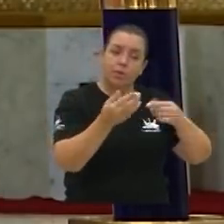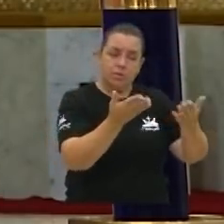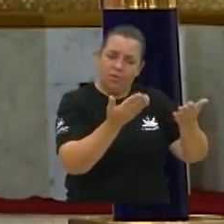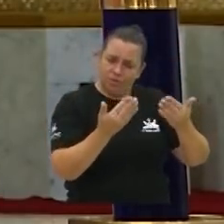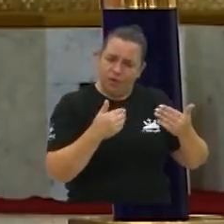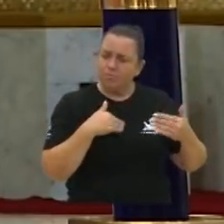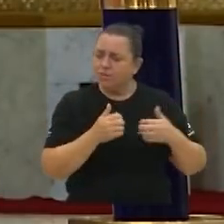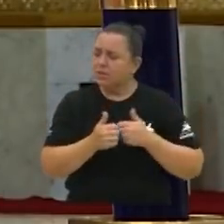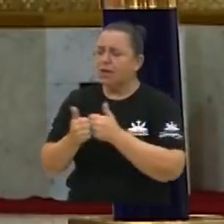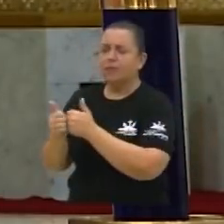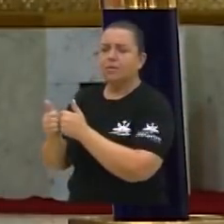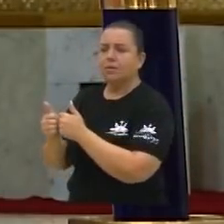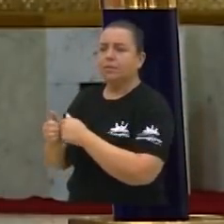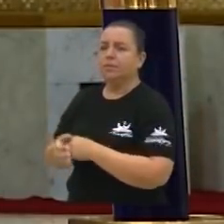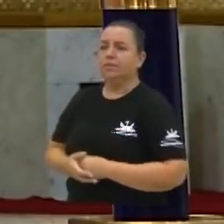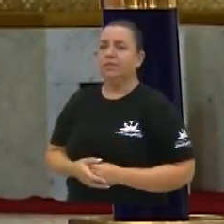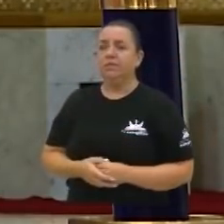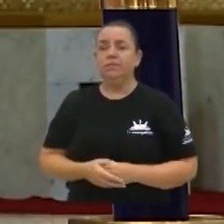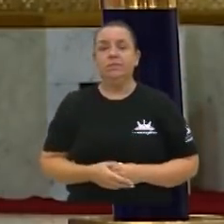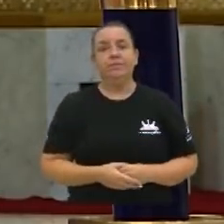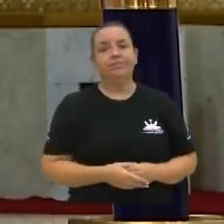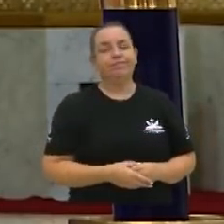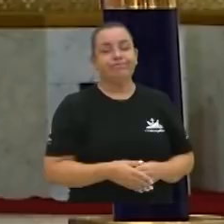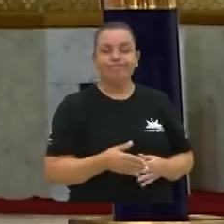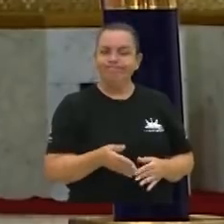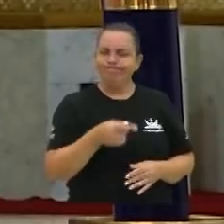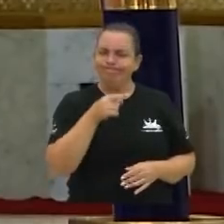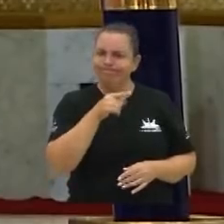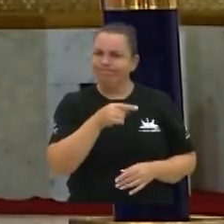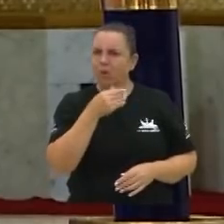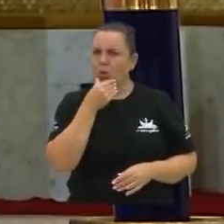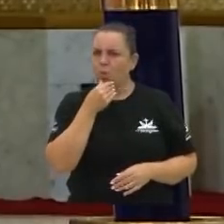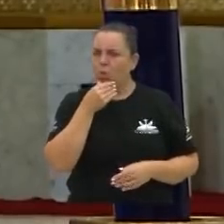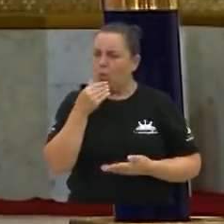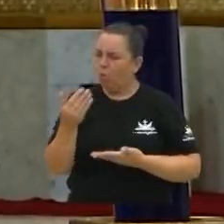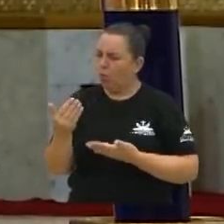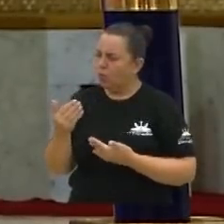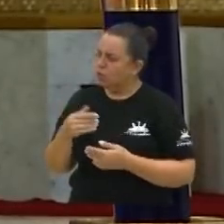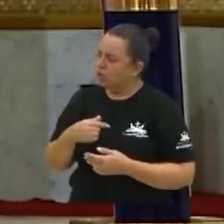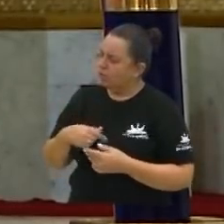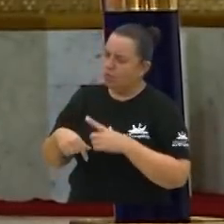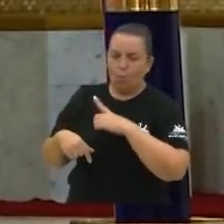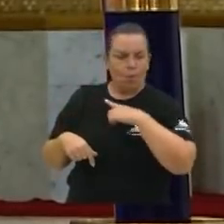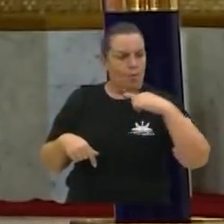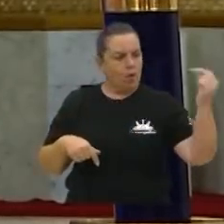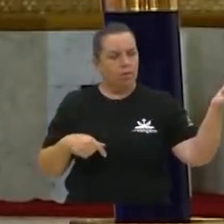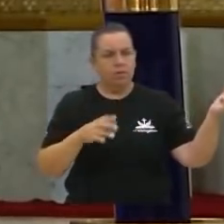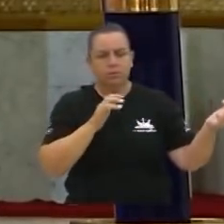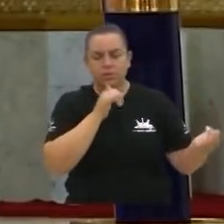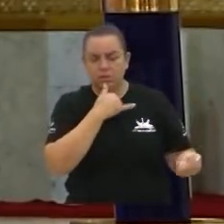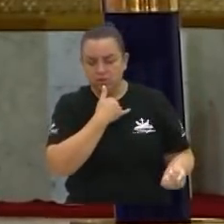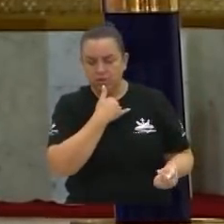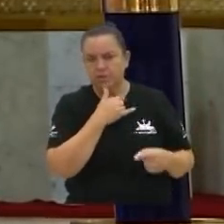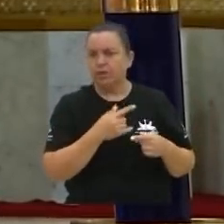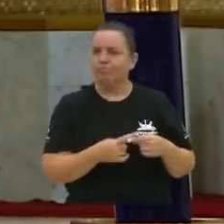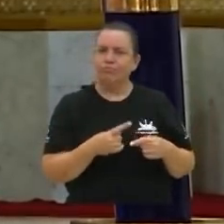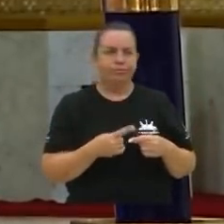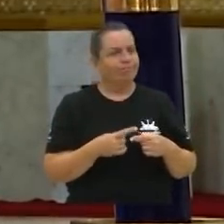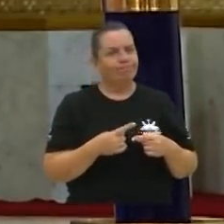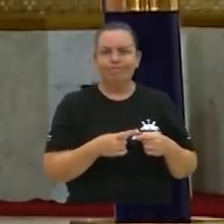e segue-me quando ouviu isso o jovem foi embora cheio de tristeza